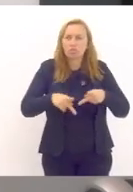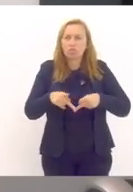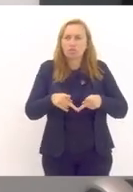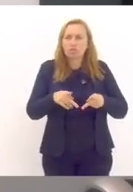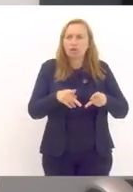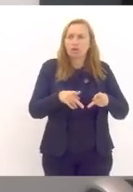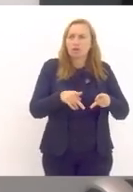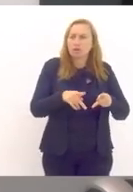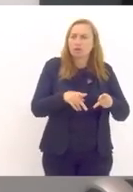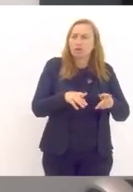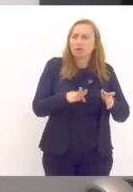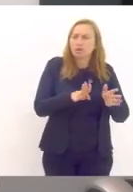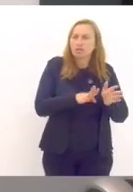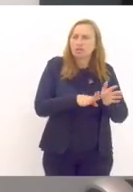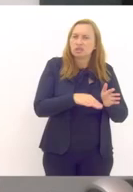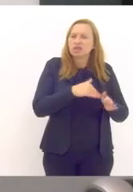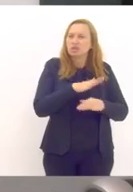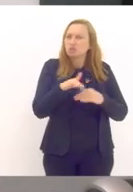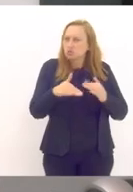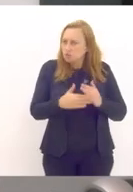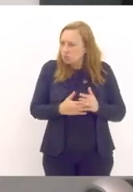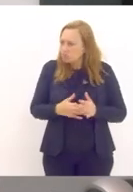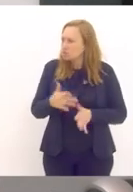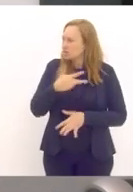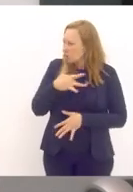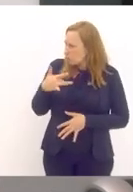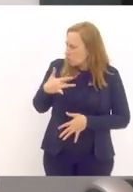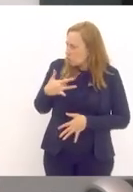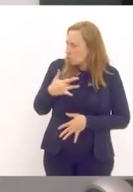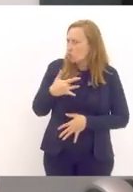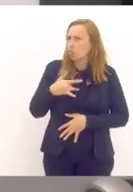despesa mais nenhuma. Está todo mundo atendido, tem saúde, tem